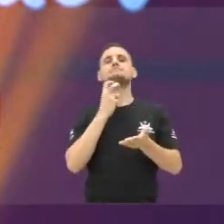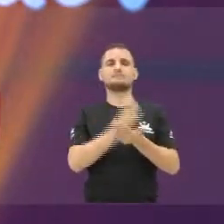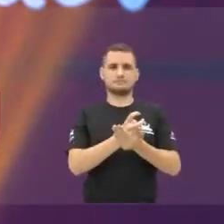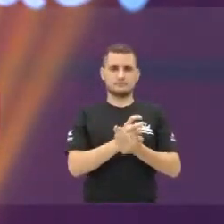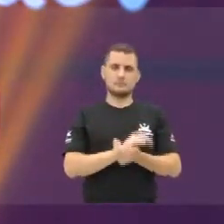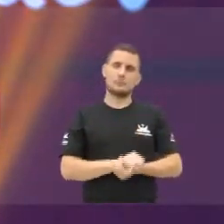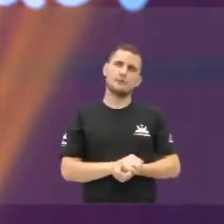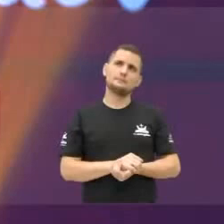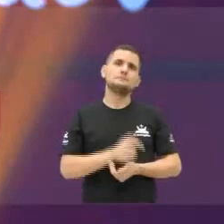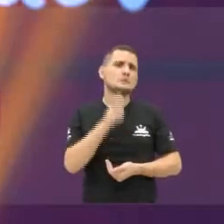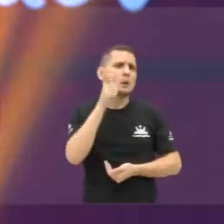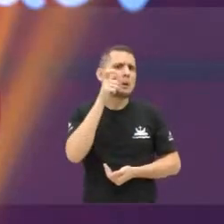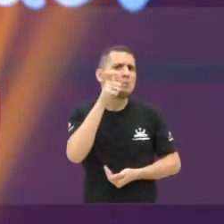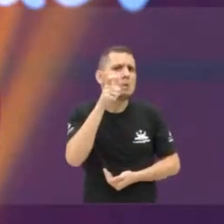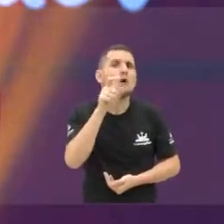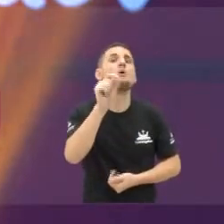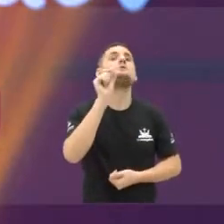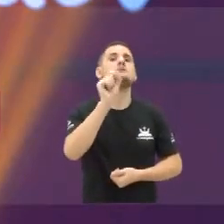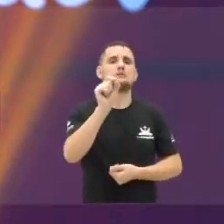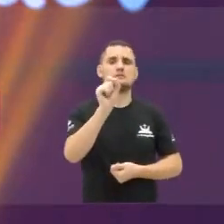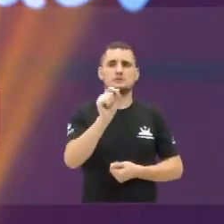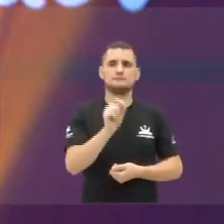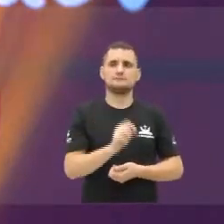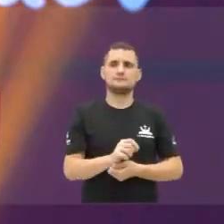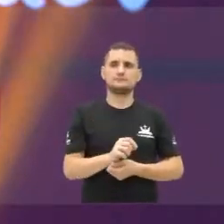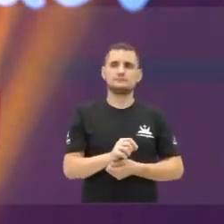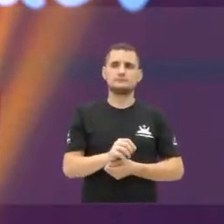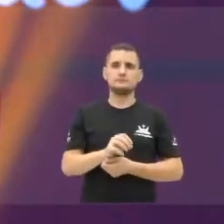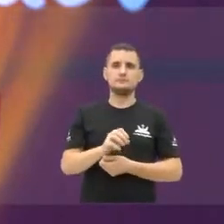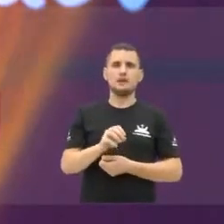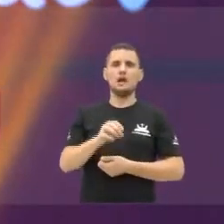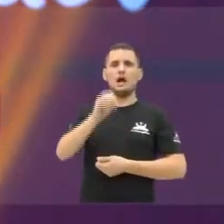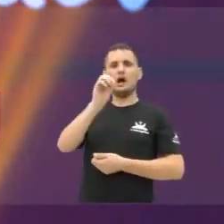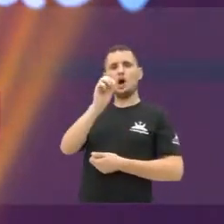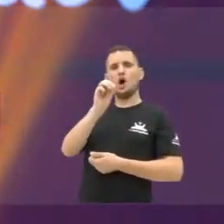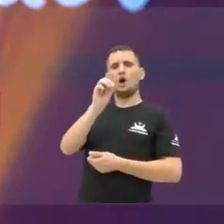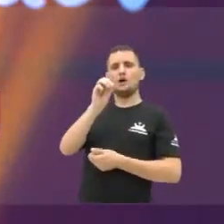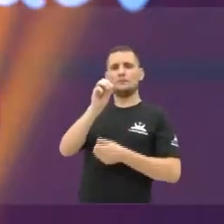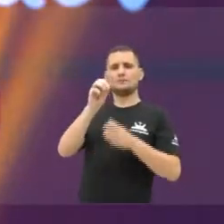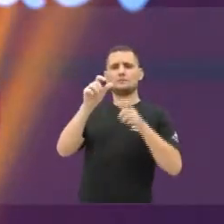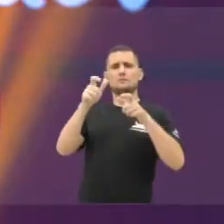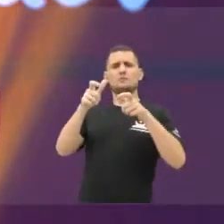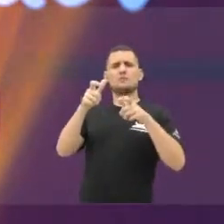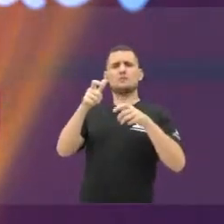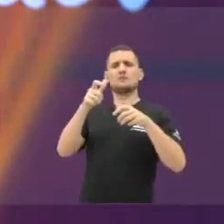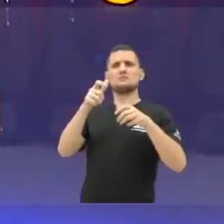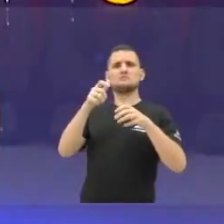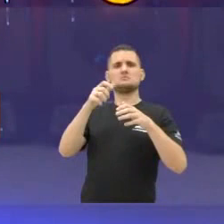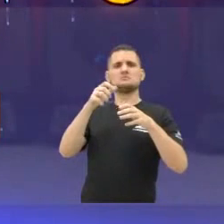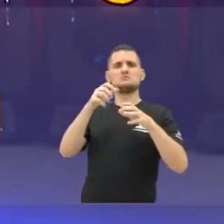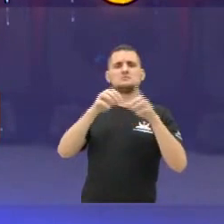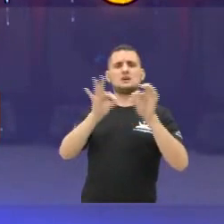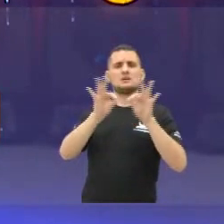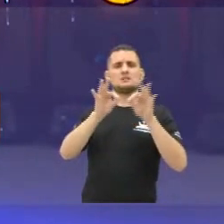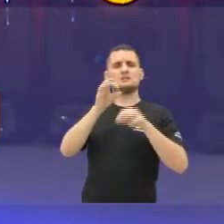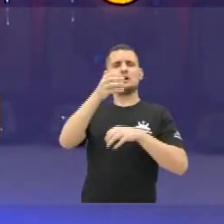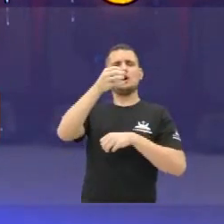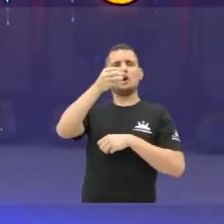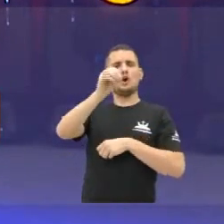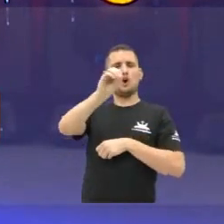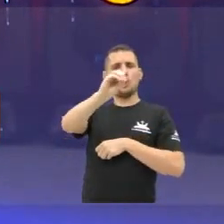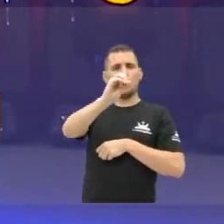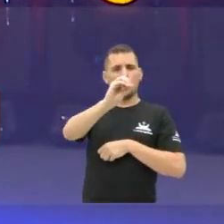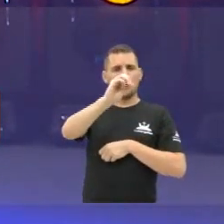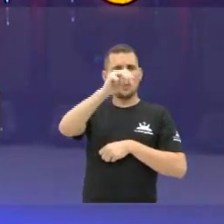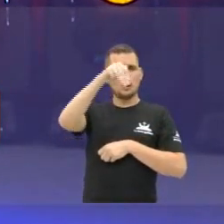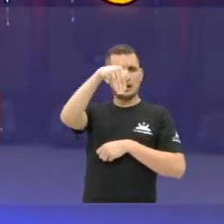que a a OMS, Organização Mundial de Saúde, no ano passado, soltou